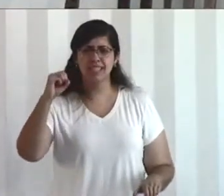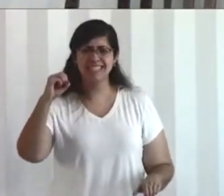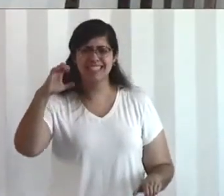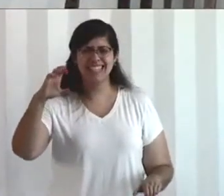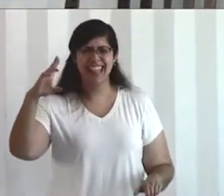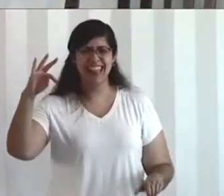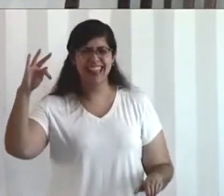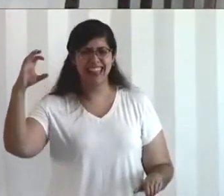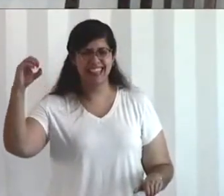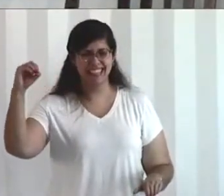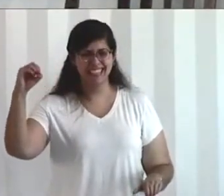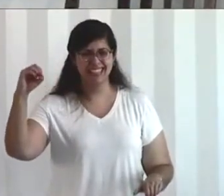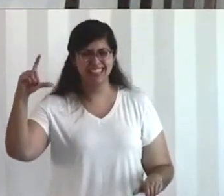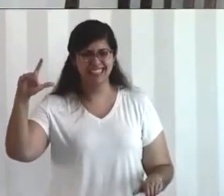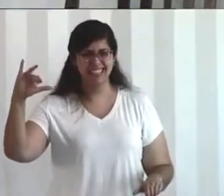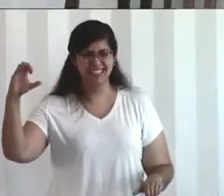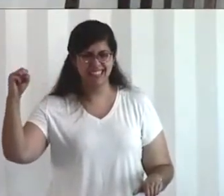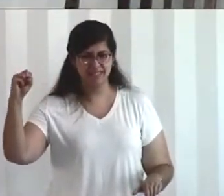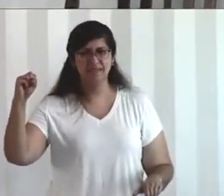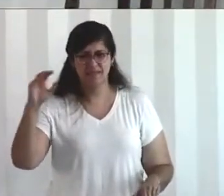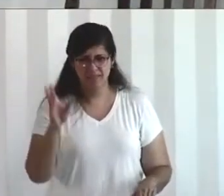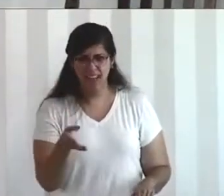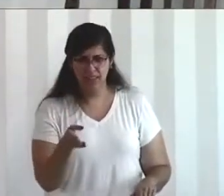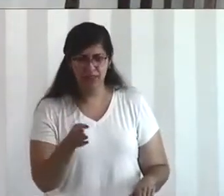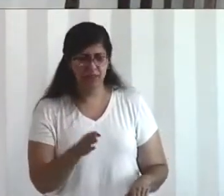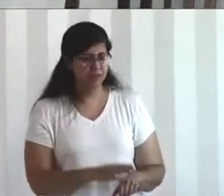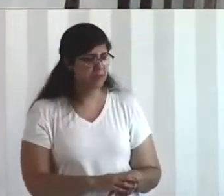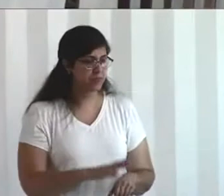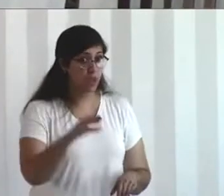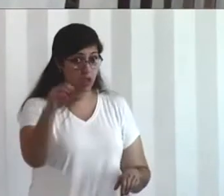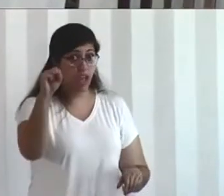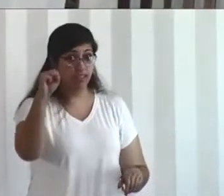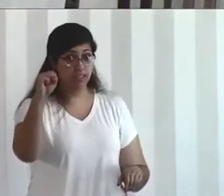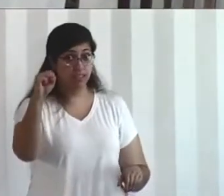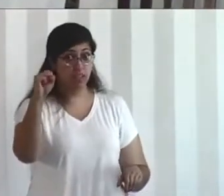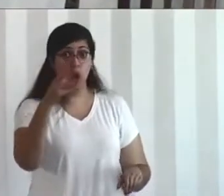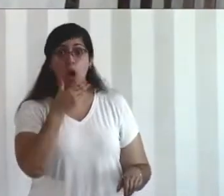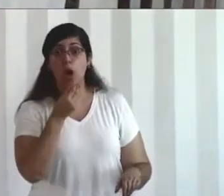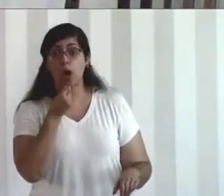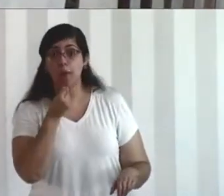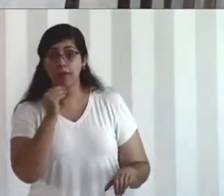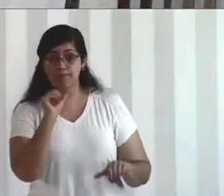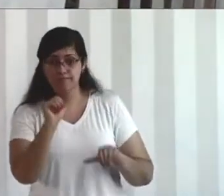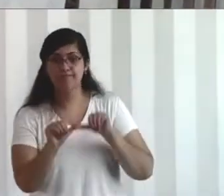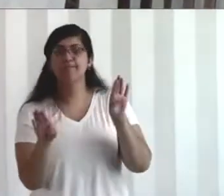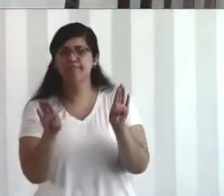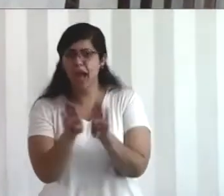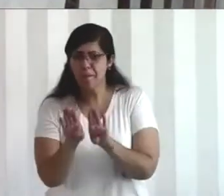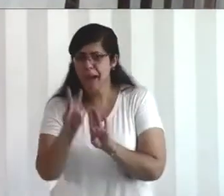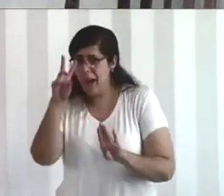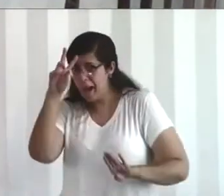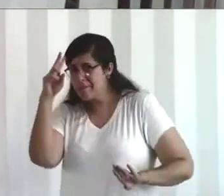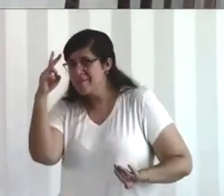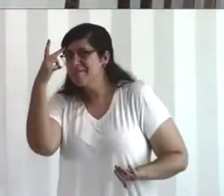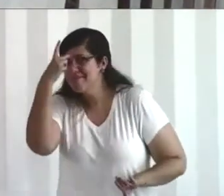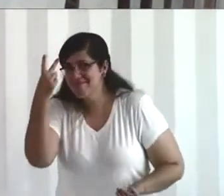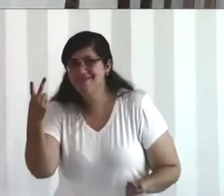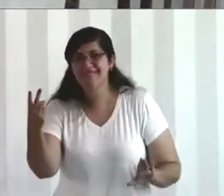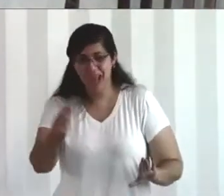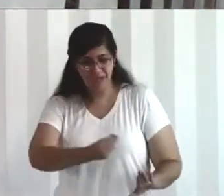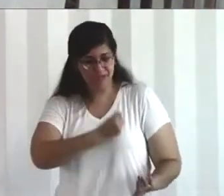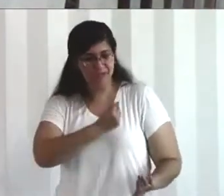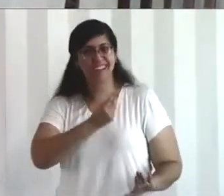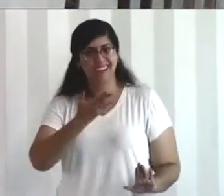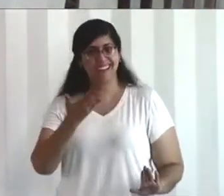falando sobre as plantações de igrejas, ele cita Sóstenes como um dos convertidos. Parece que, se